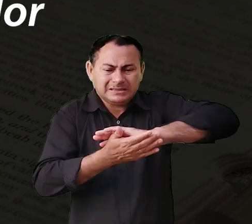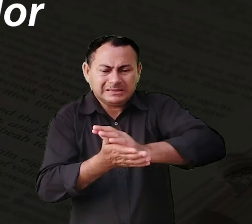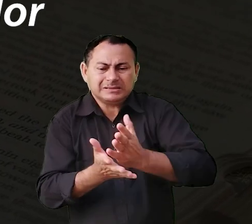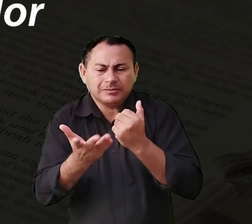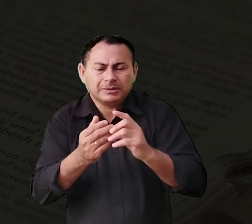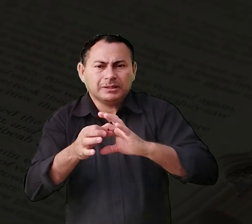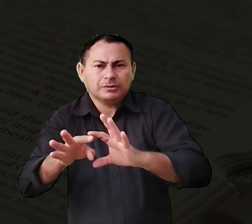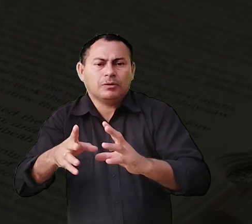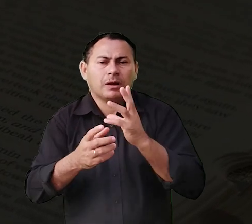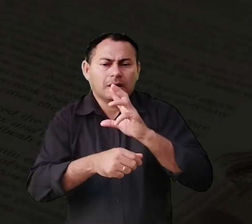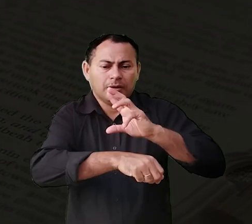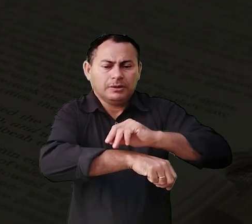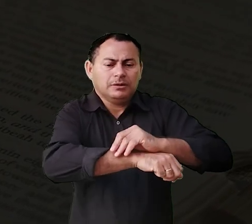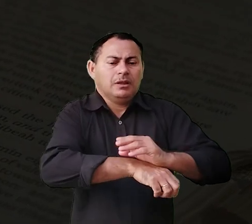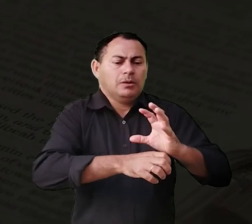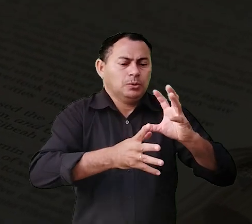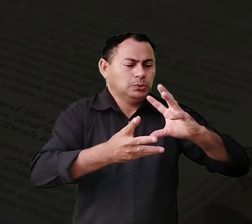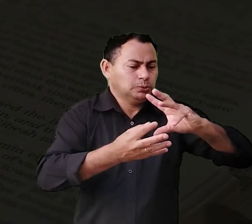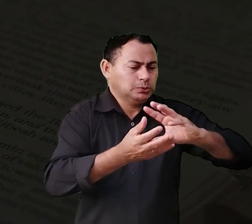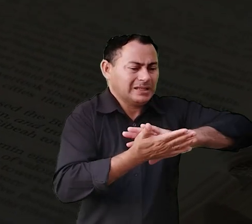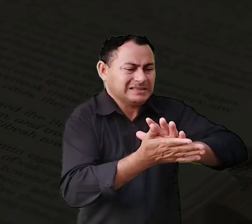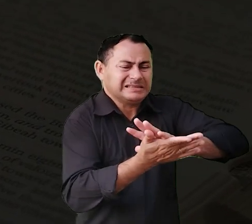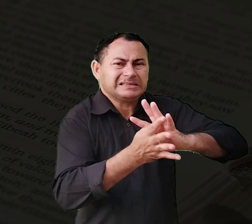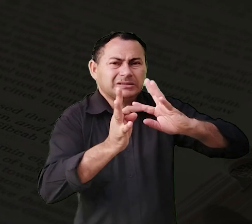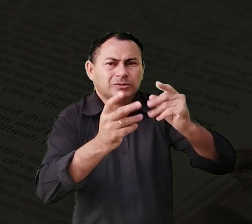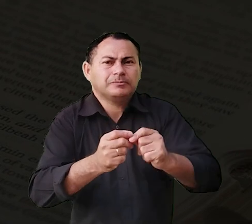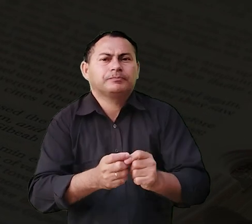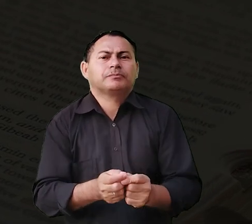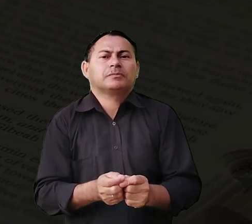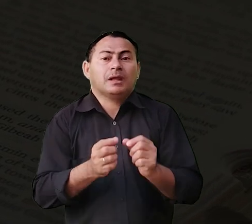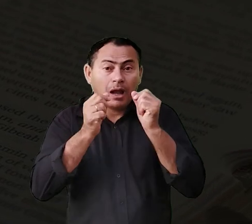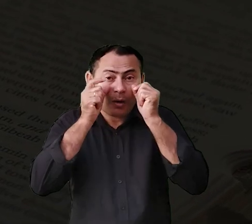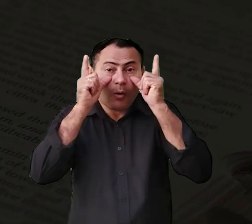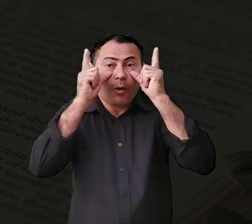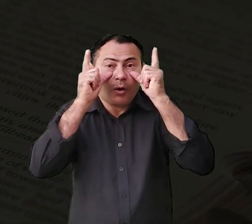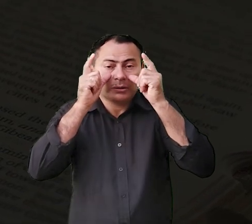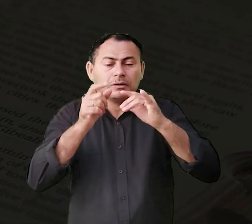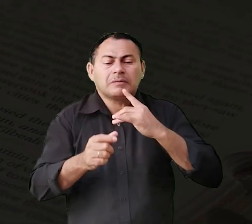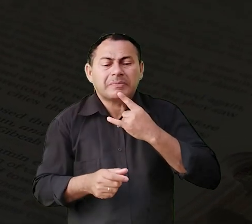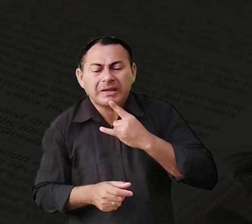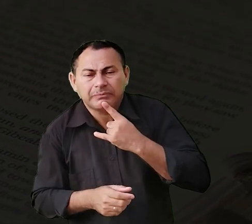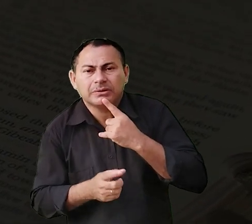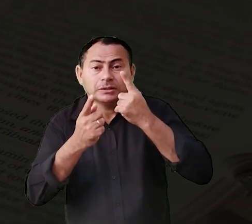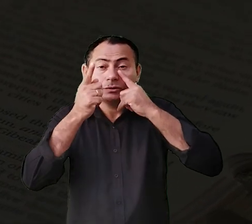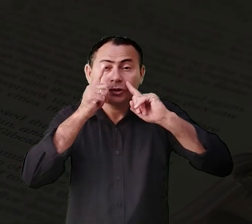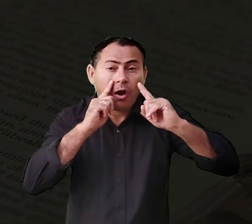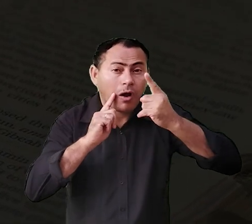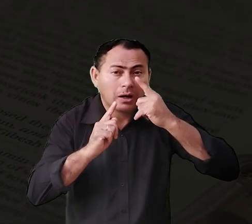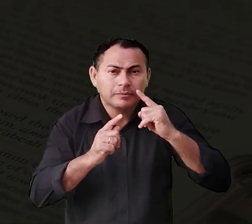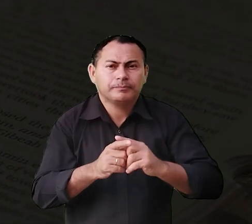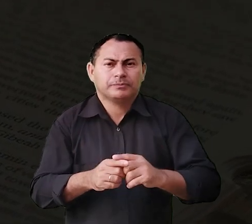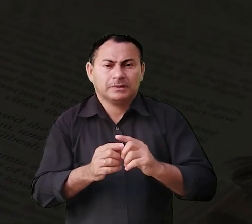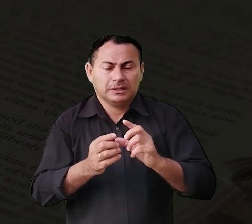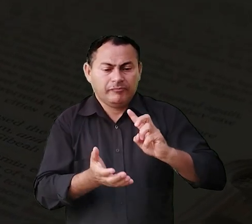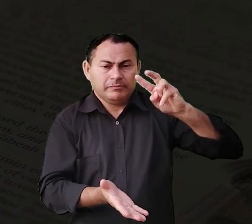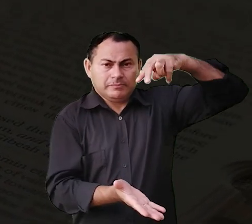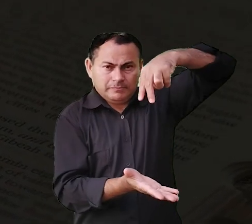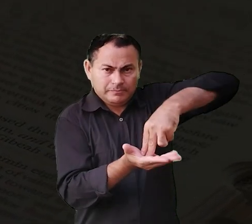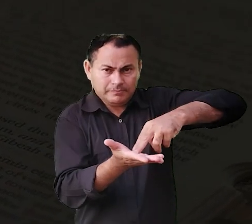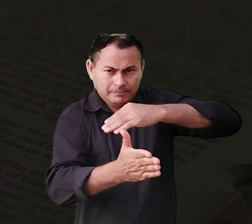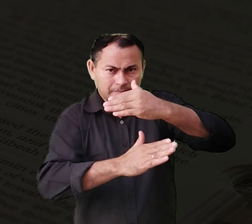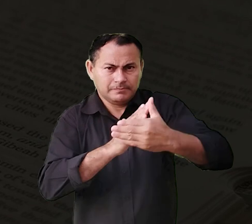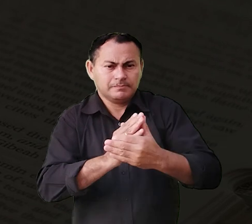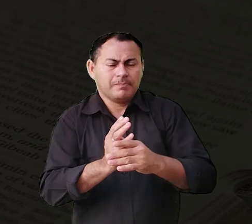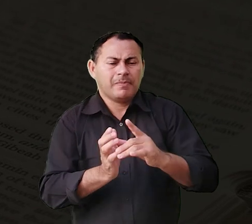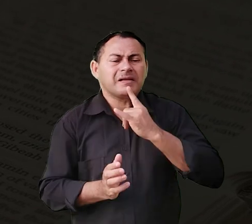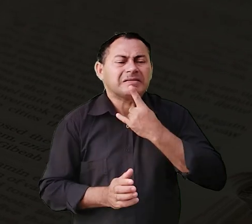gafanhoto devastador deixou, o gafanhoto devorador comeu. Acordem, bêbados, e chorem. Levantem-se